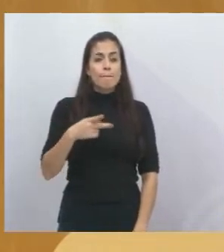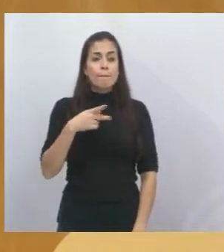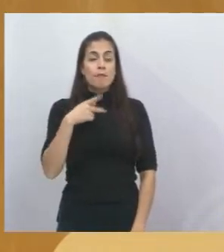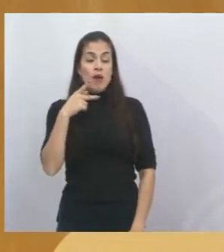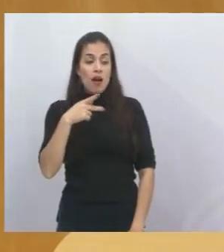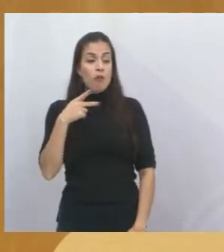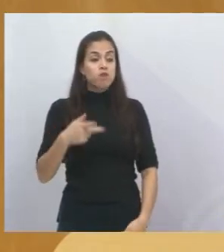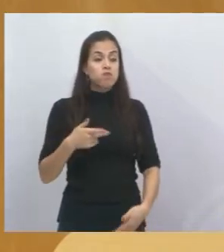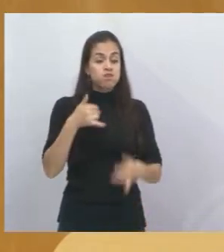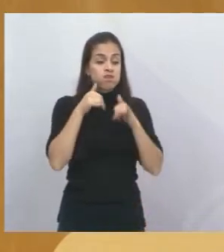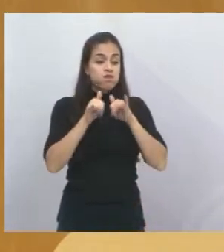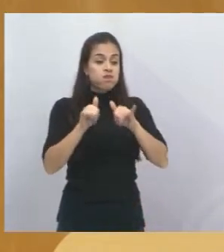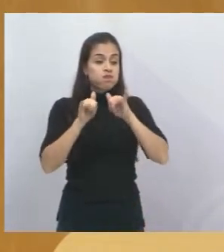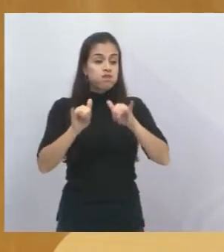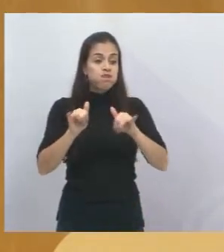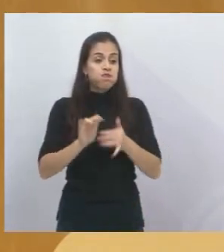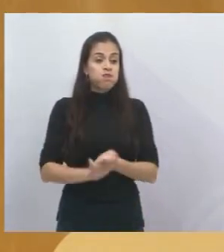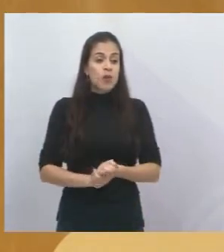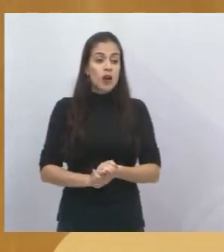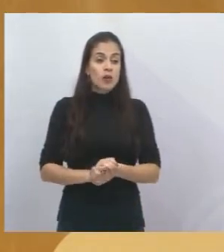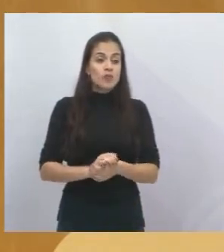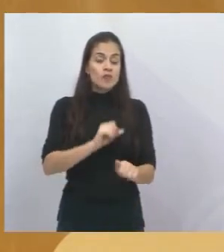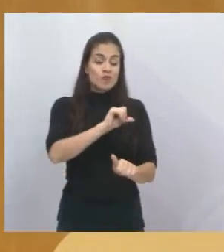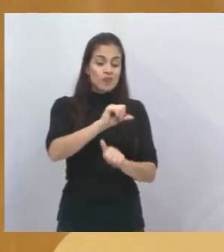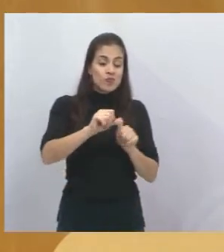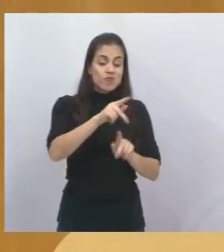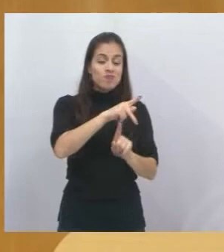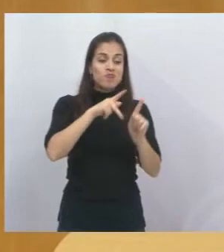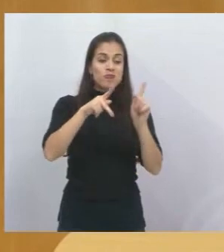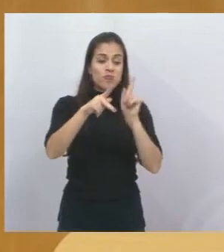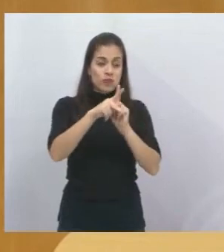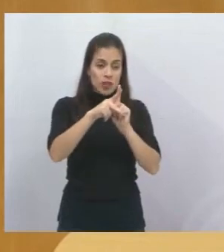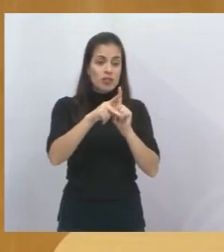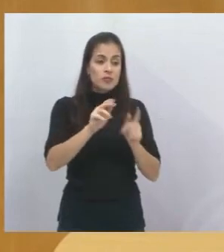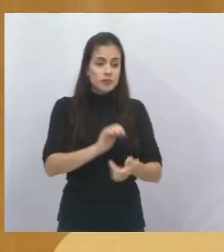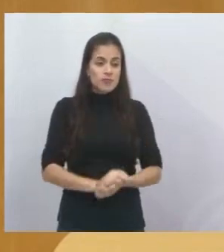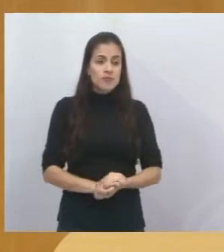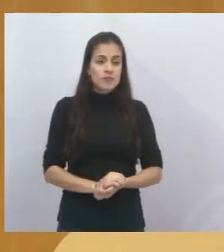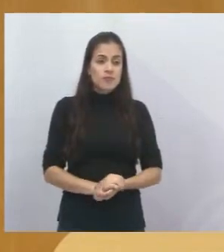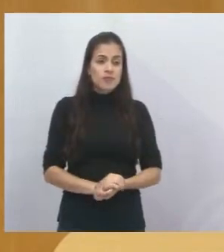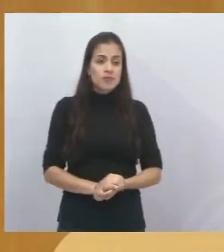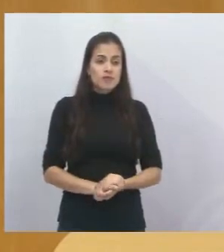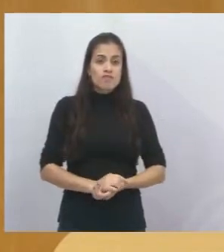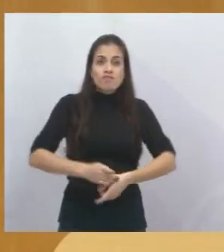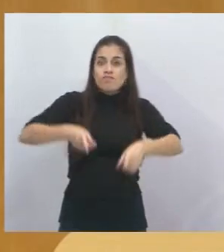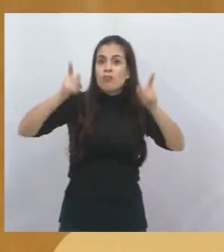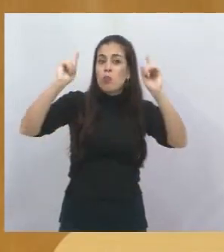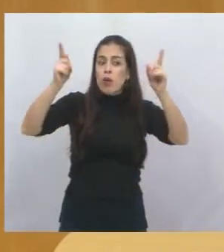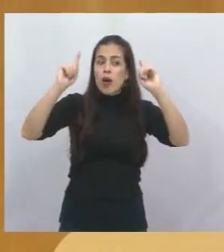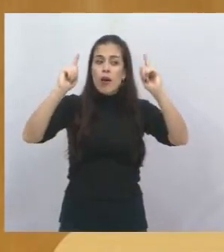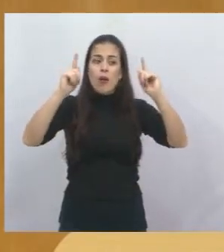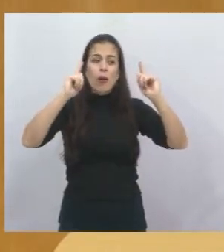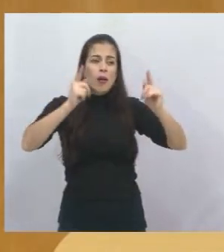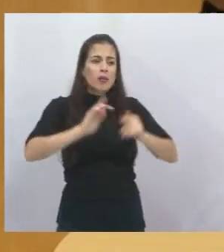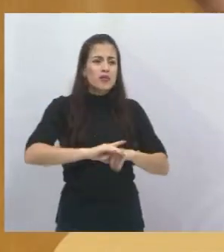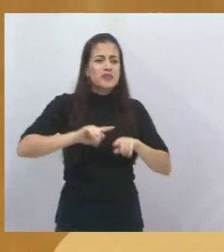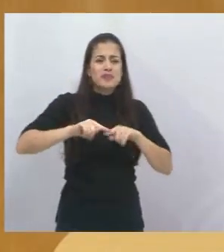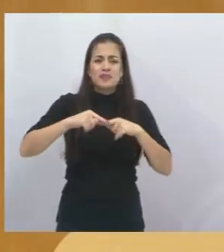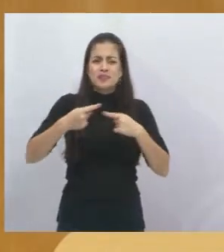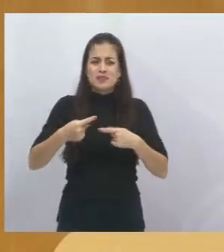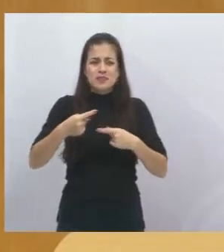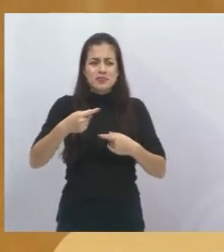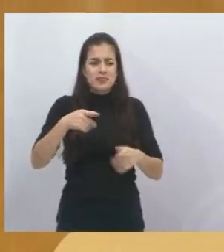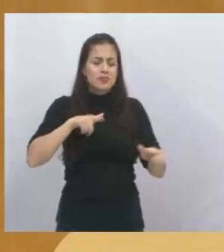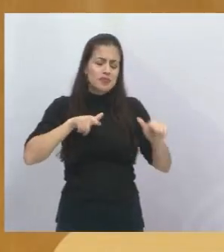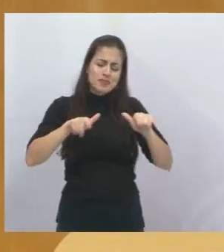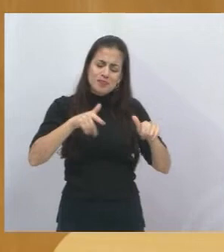vários protestos nesse país, várias manifestações, e muitas vezes muitos trabalhadores não acreditavam, né? Achavam que o reflexo não ia chegar